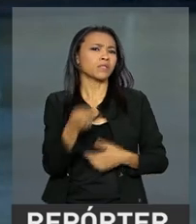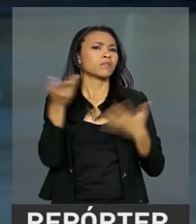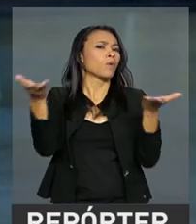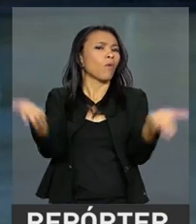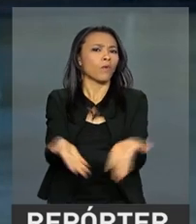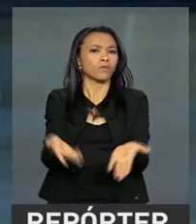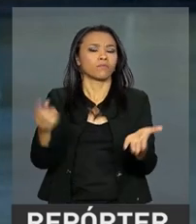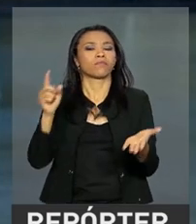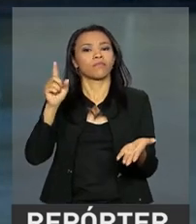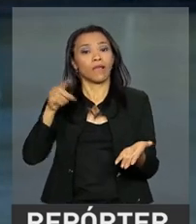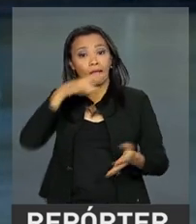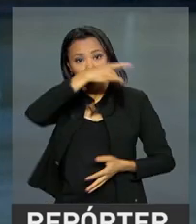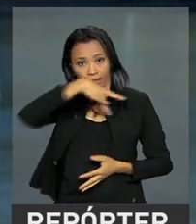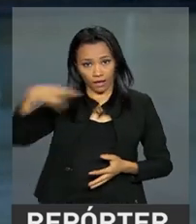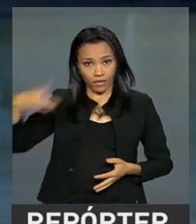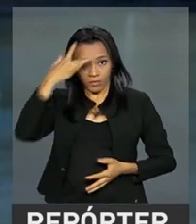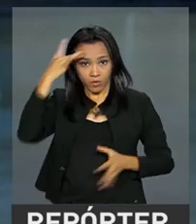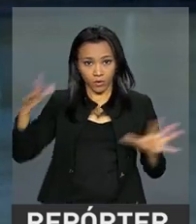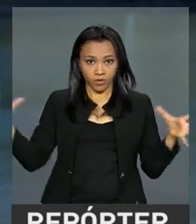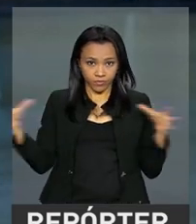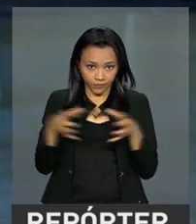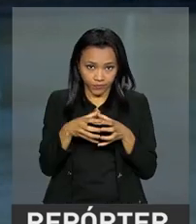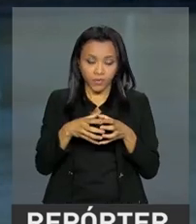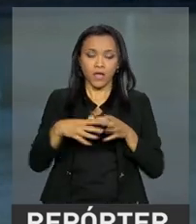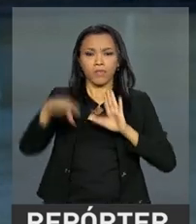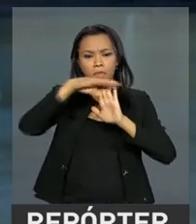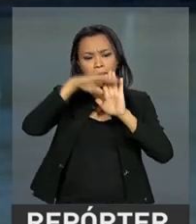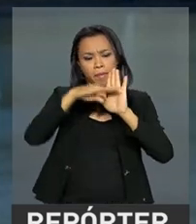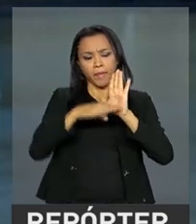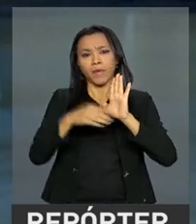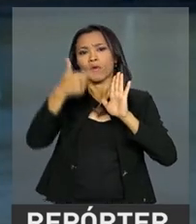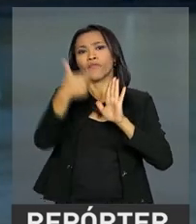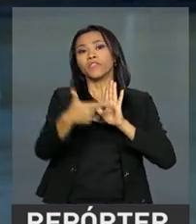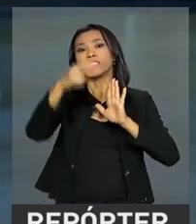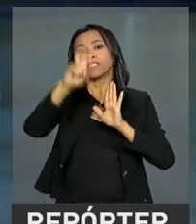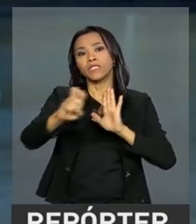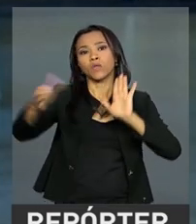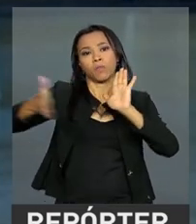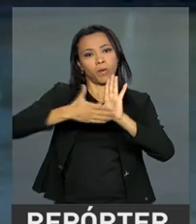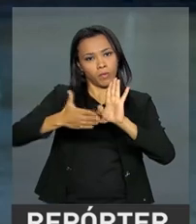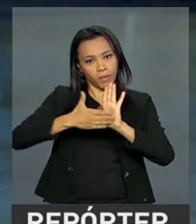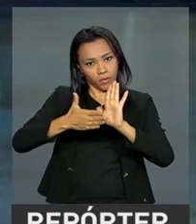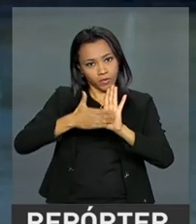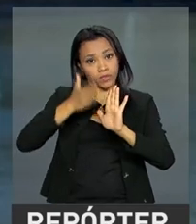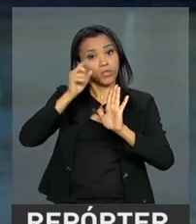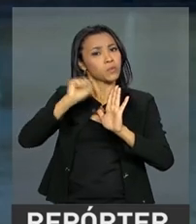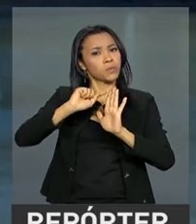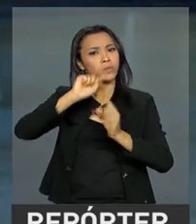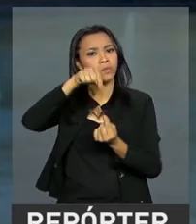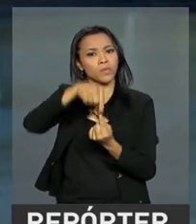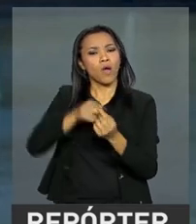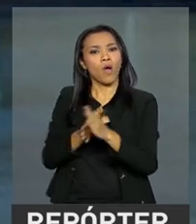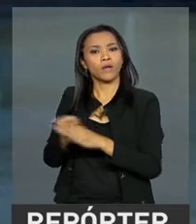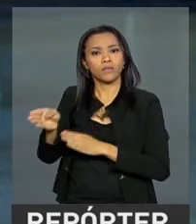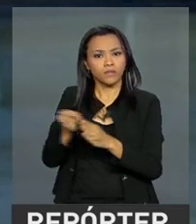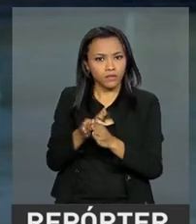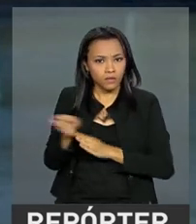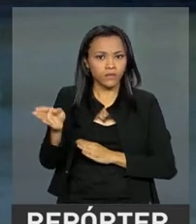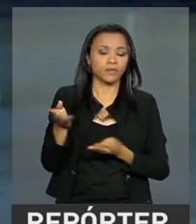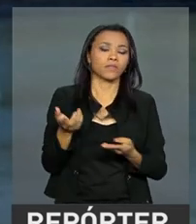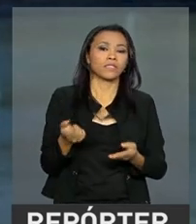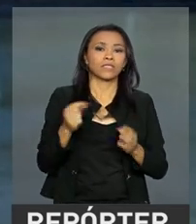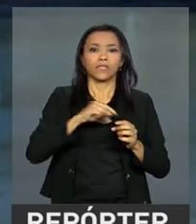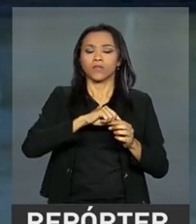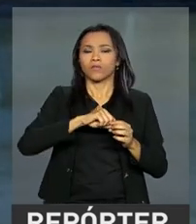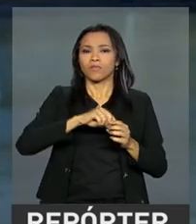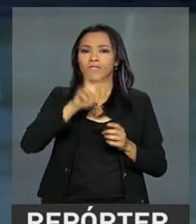hoje aqui os conselheiros eles vão fechar uma lista com 25 propostas recomendações no total dessas cinco